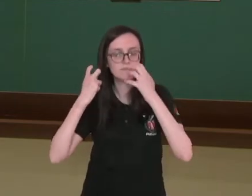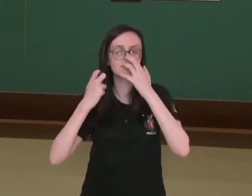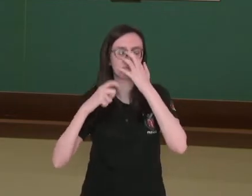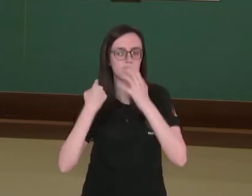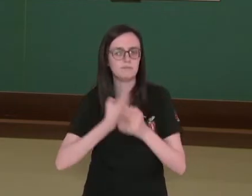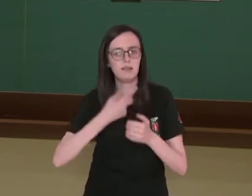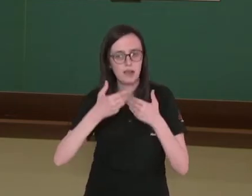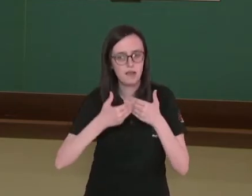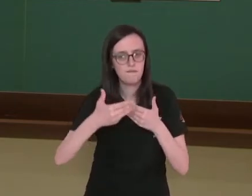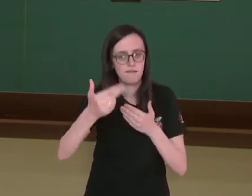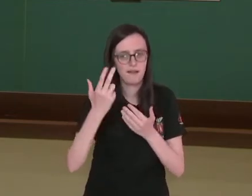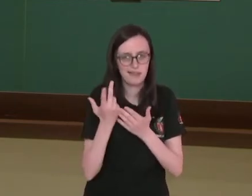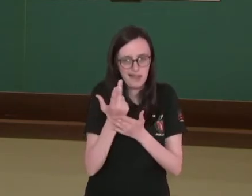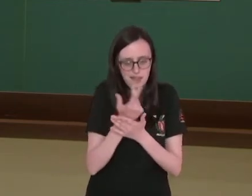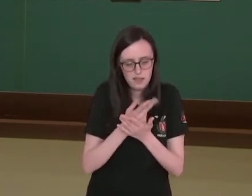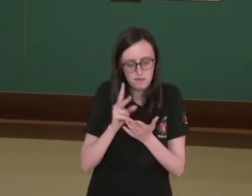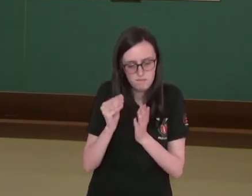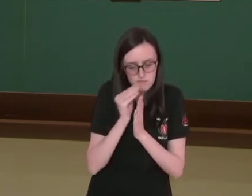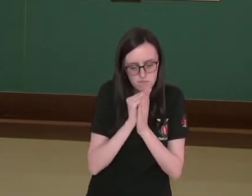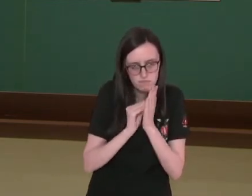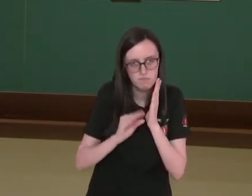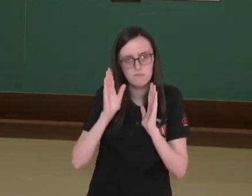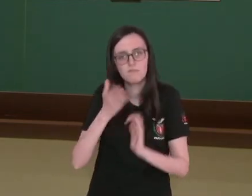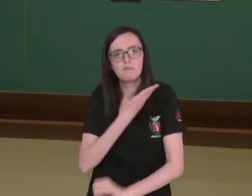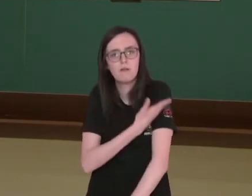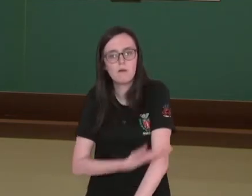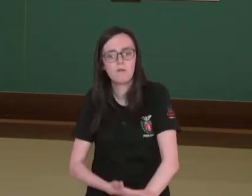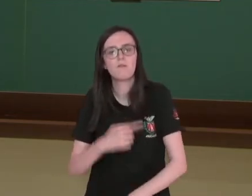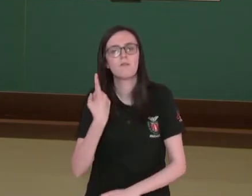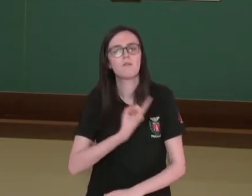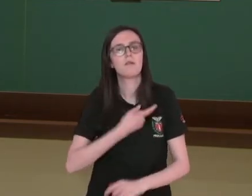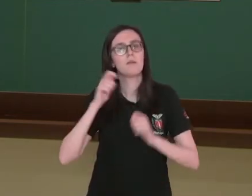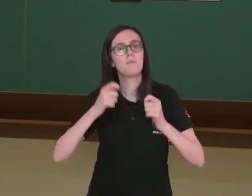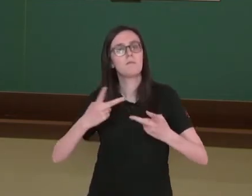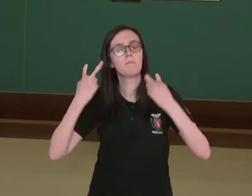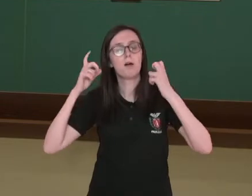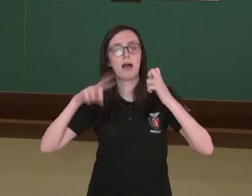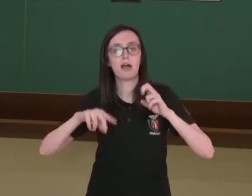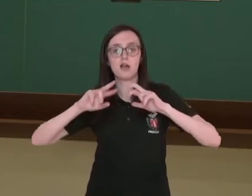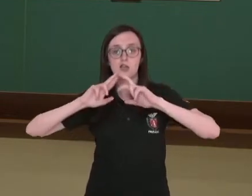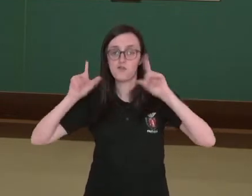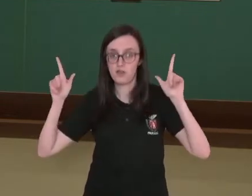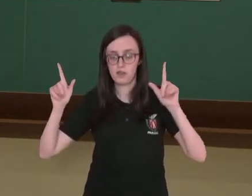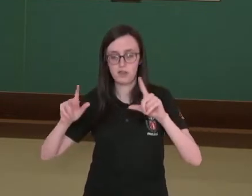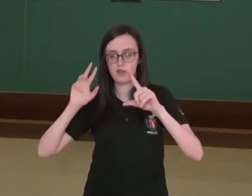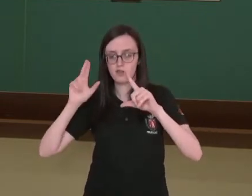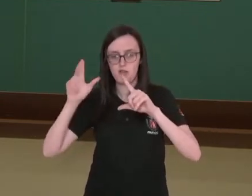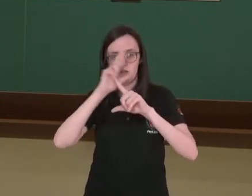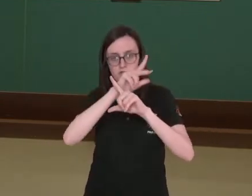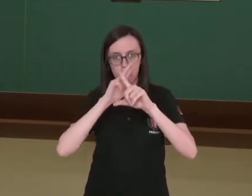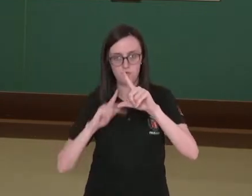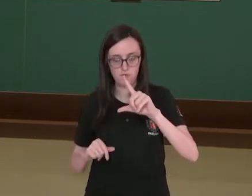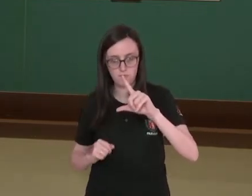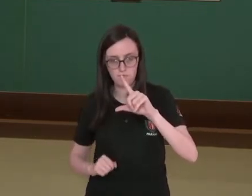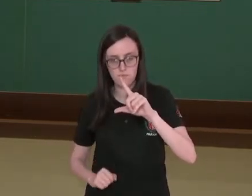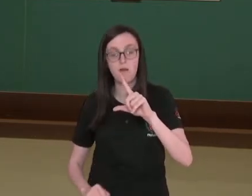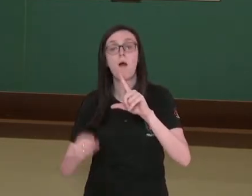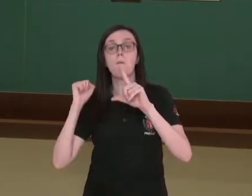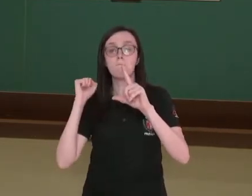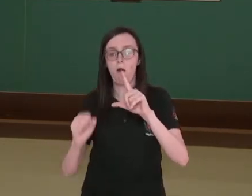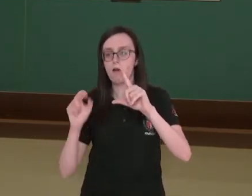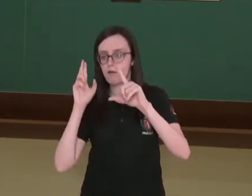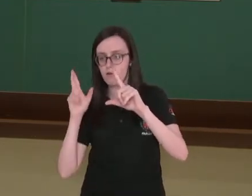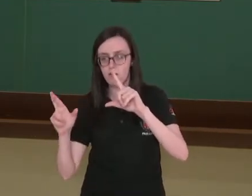vai desenhar, esses lados dele podem ser todos diferentes. Ele pode ter 2 lados